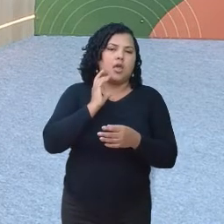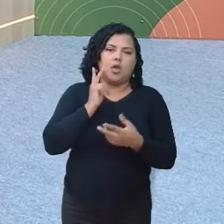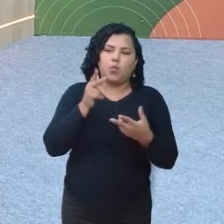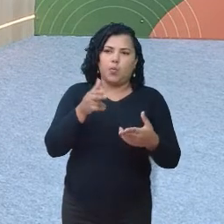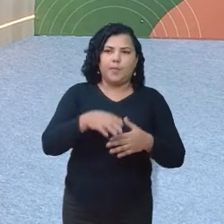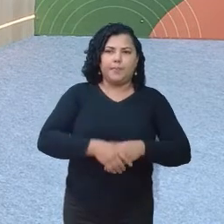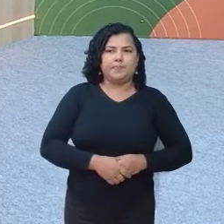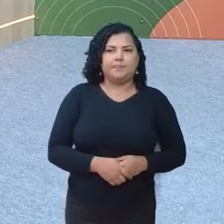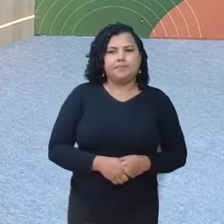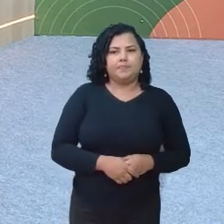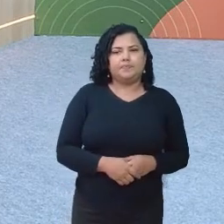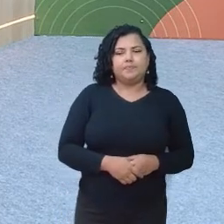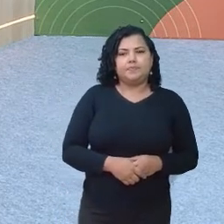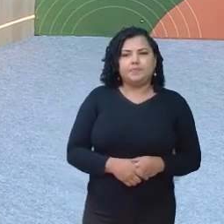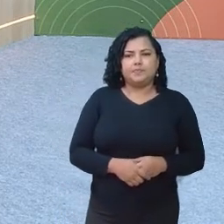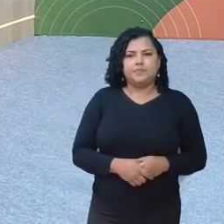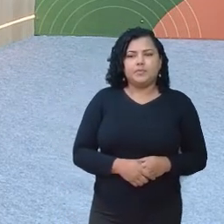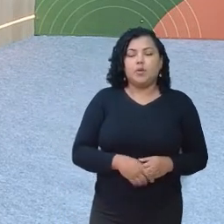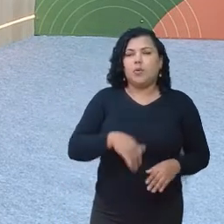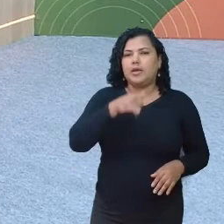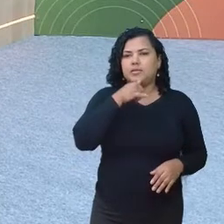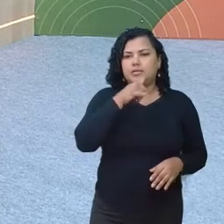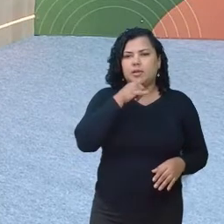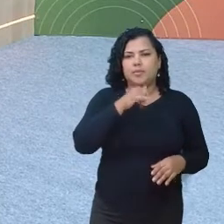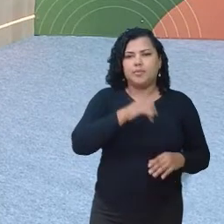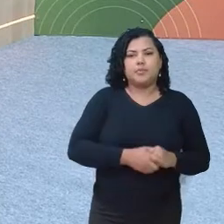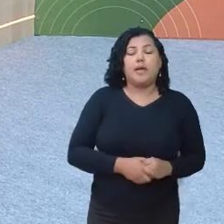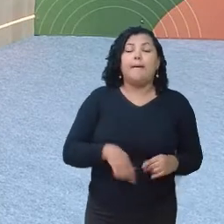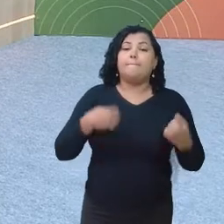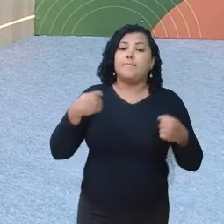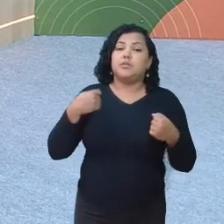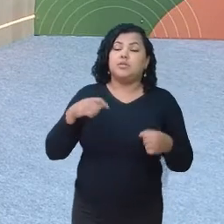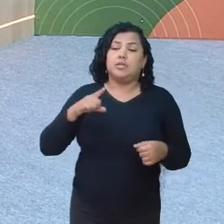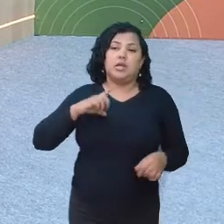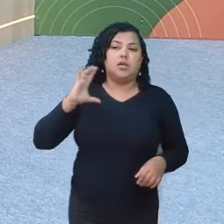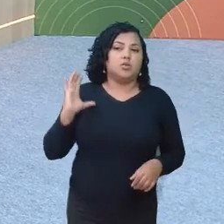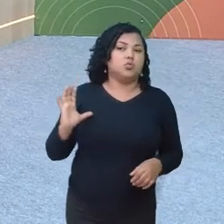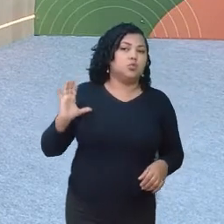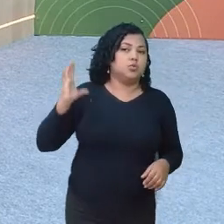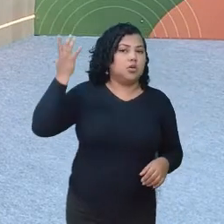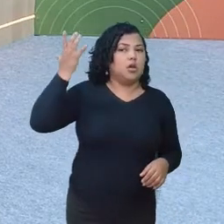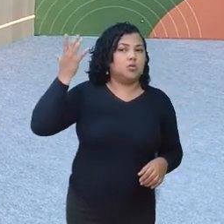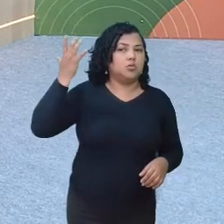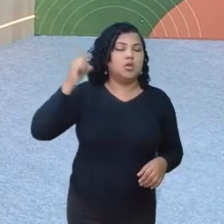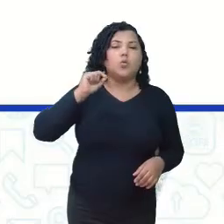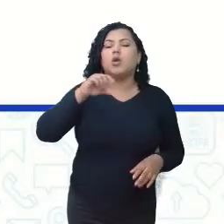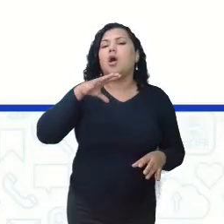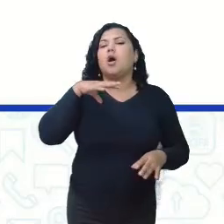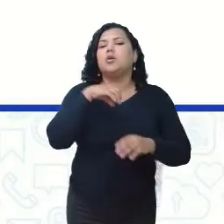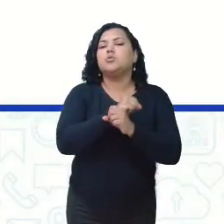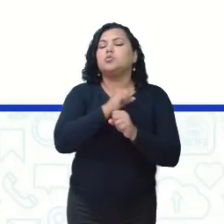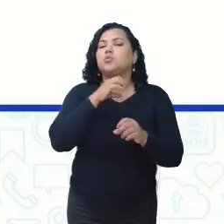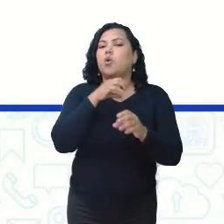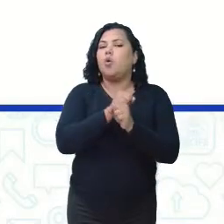ângulos internos de um quadrilátero, a gente vai precisar de um resultado que a gente obtém anteriormente, que é a soma dos ângulos internos de um triângulo.